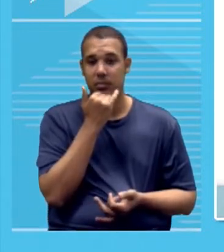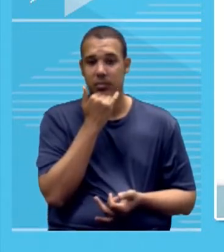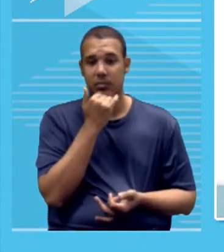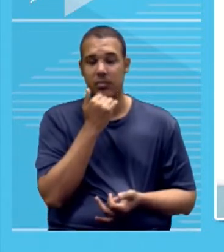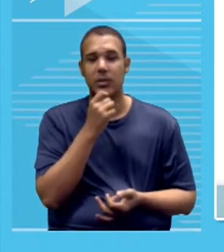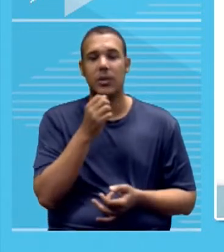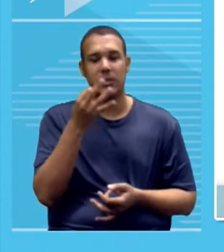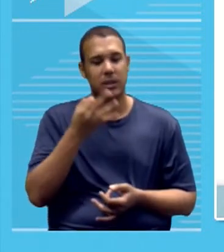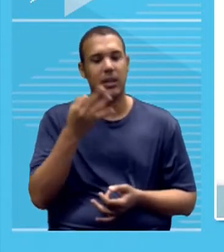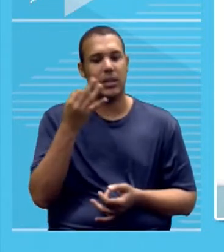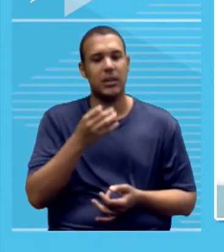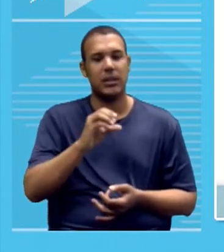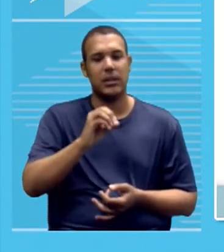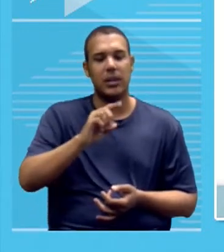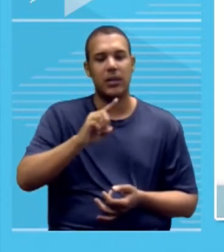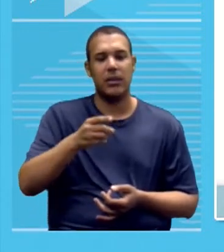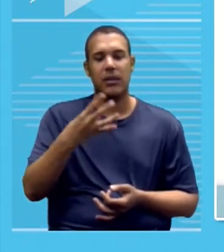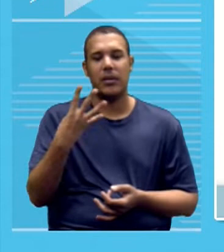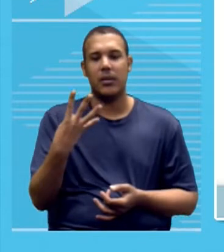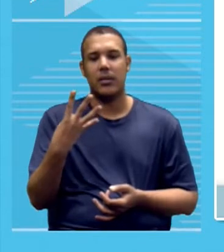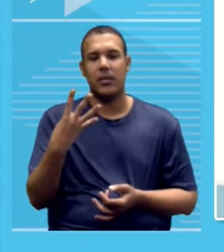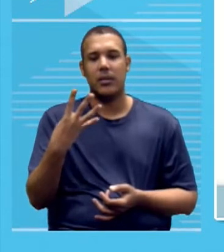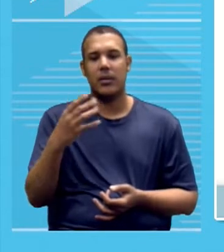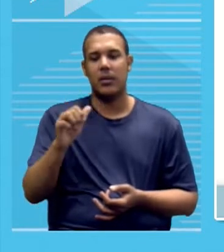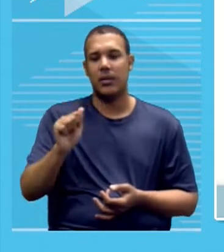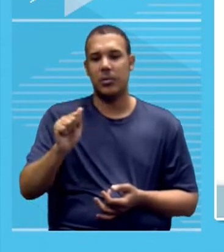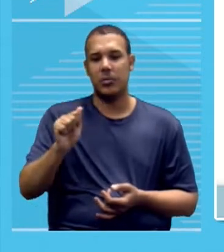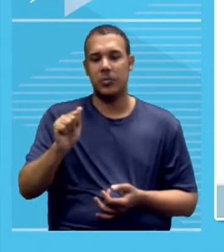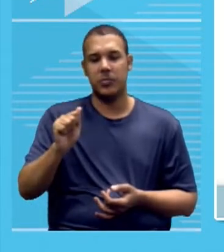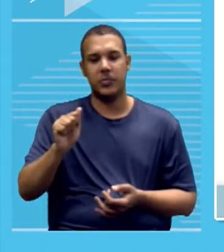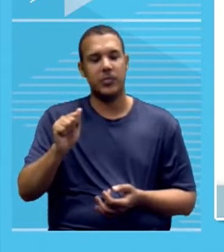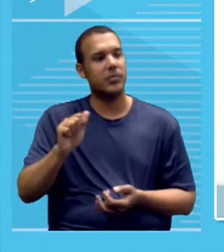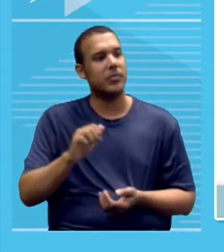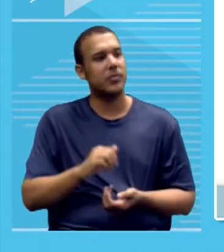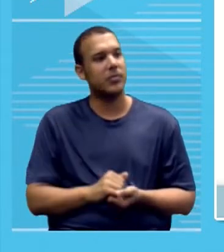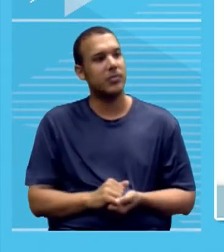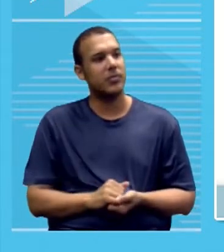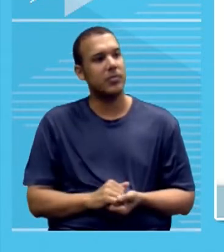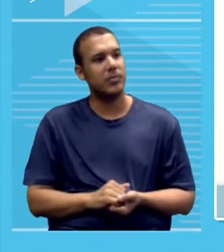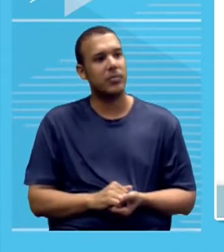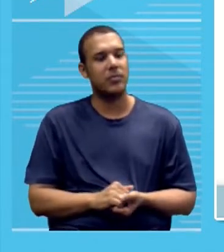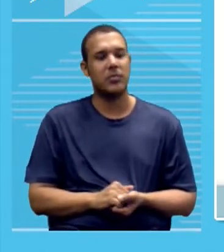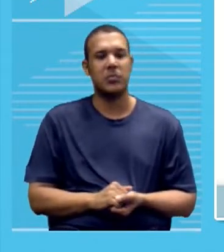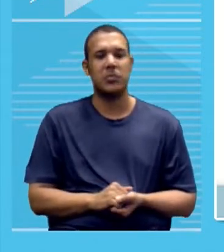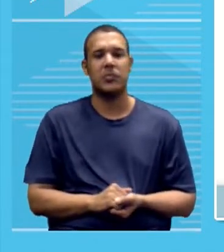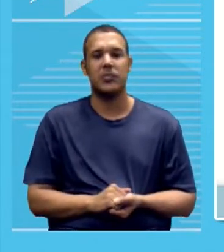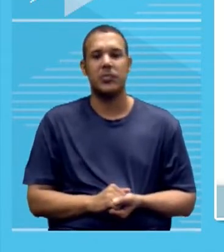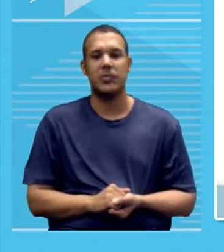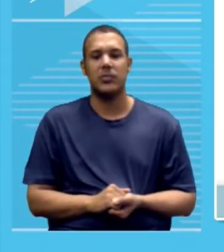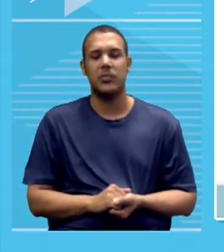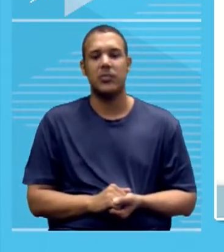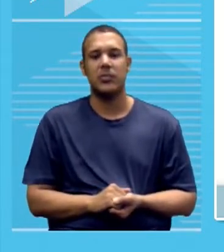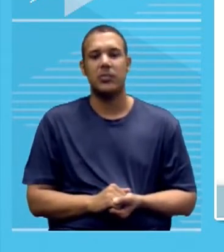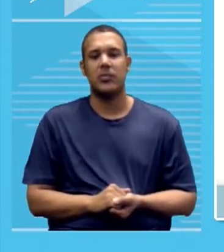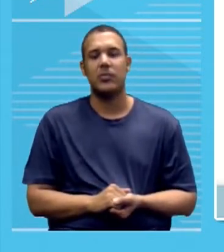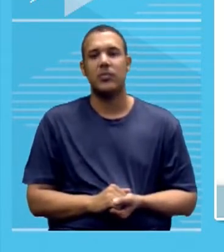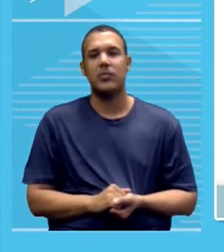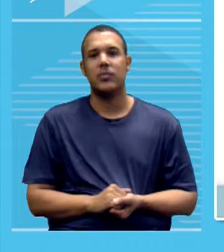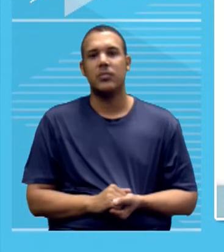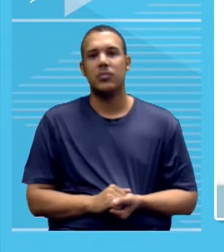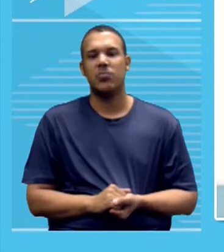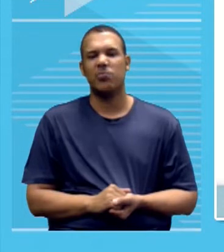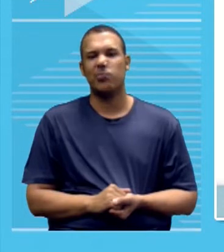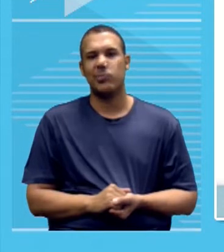não, 0,4 mesmo. 0,4 amperes, né? Seria essa passagem de corrente elétrica dentro desse meu